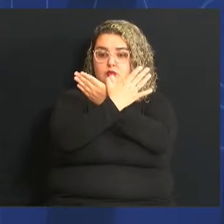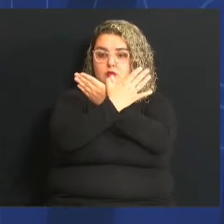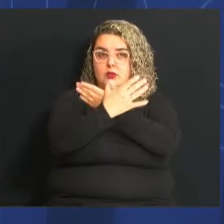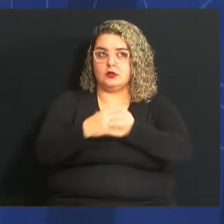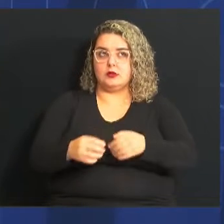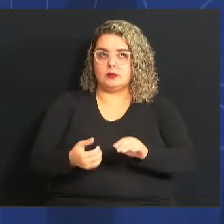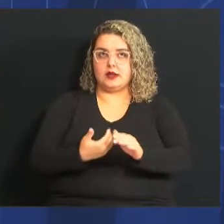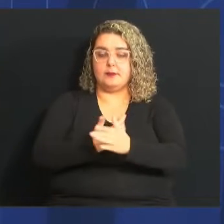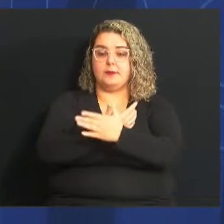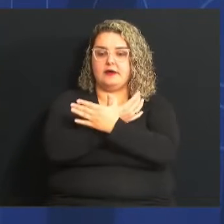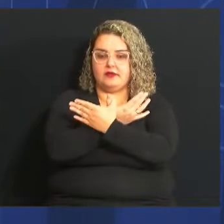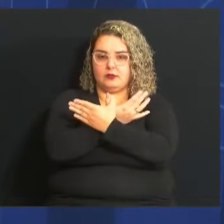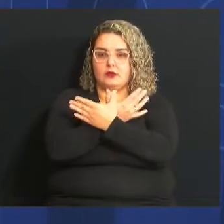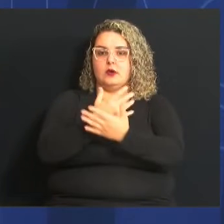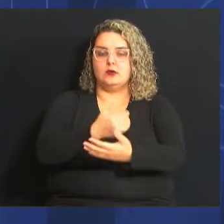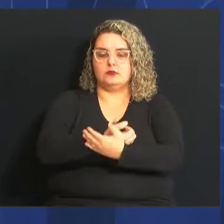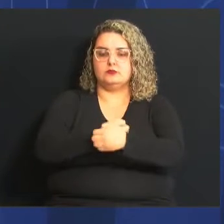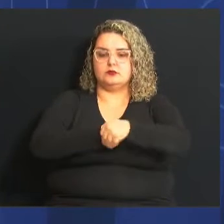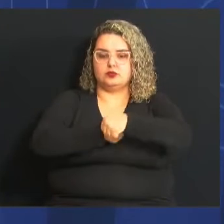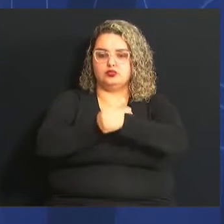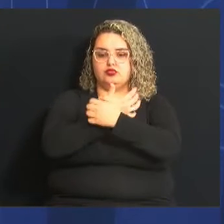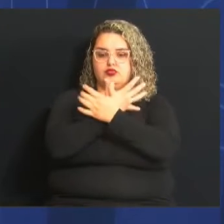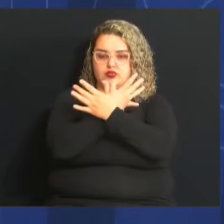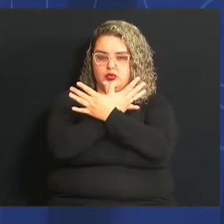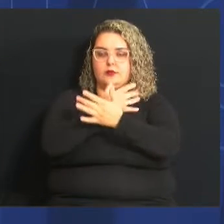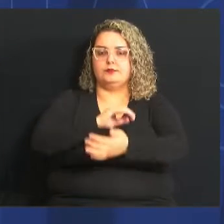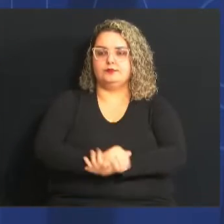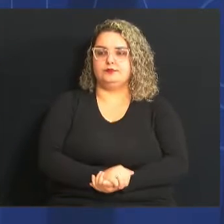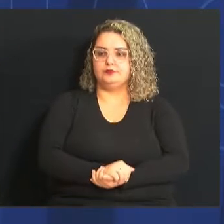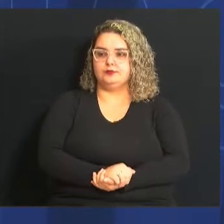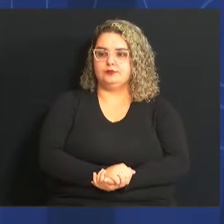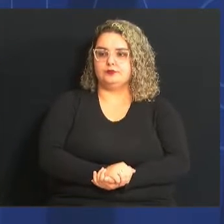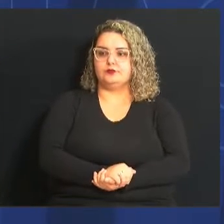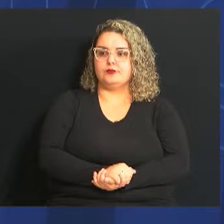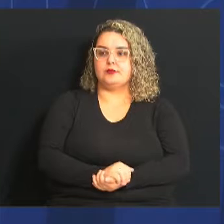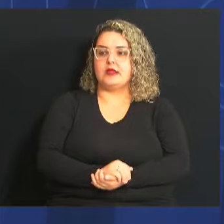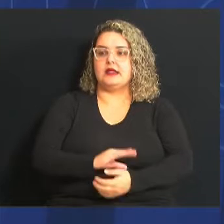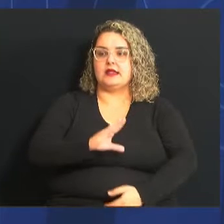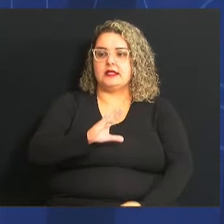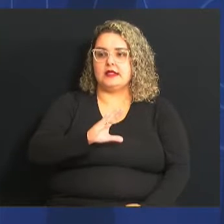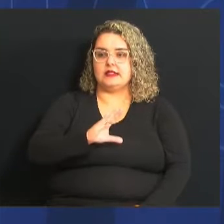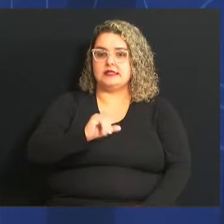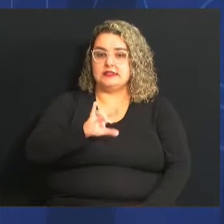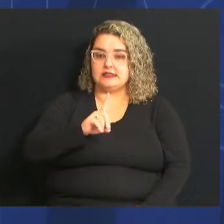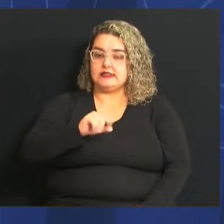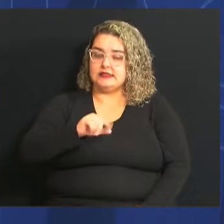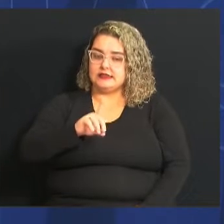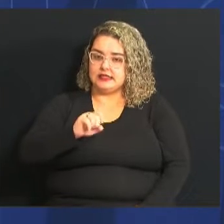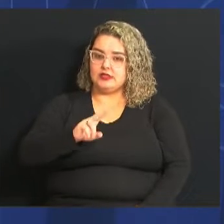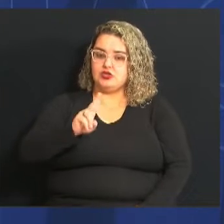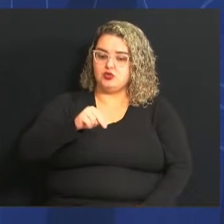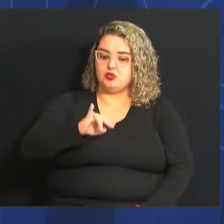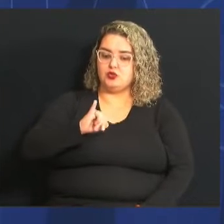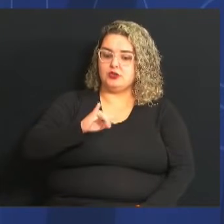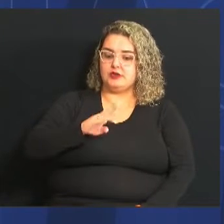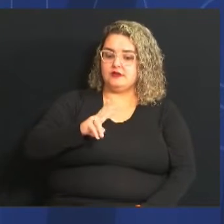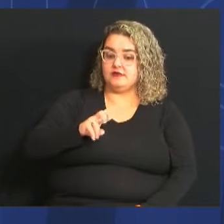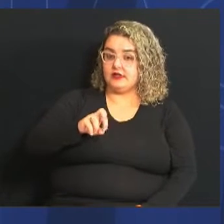Maria Tereza Dias da Silva, número 708, na cidade universitária, lá em Barão